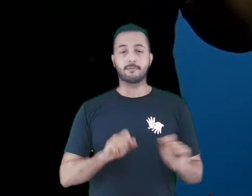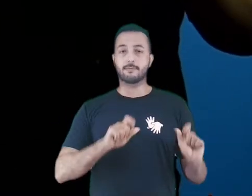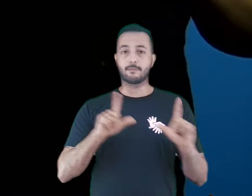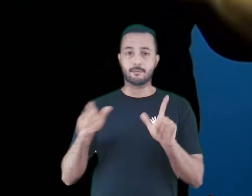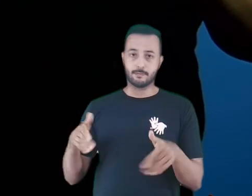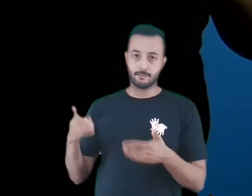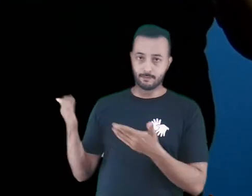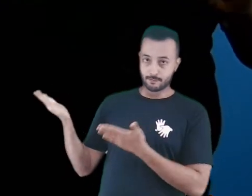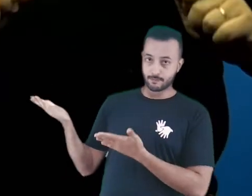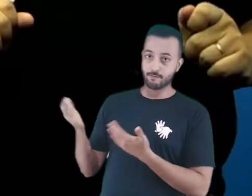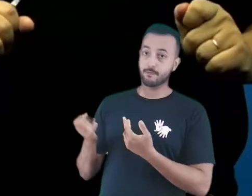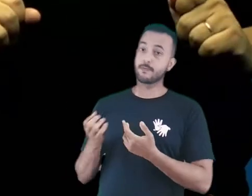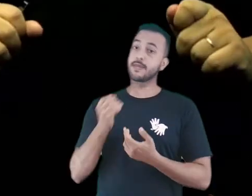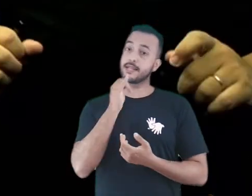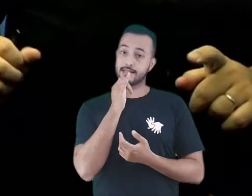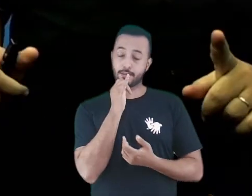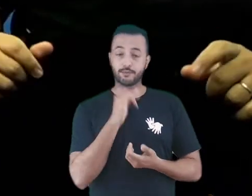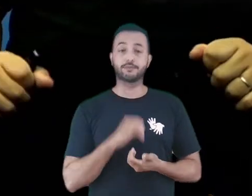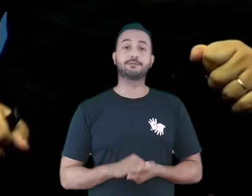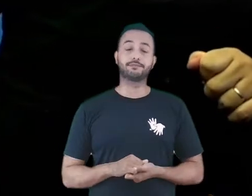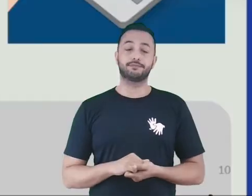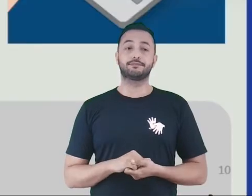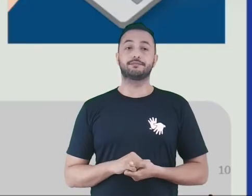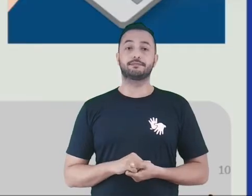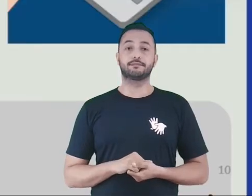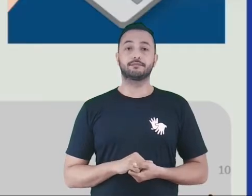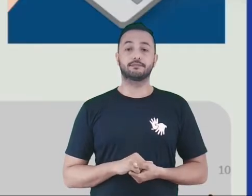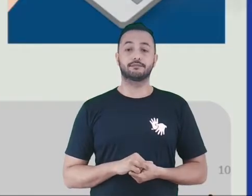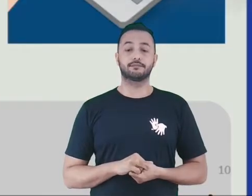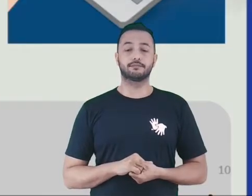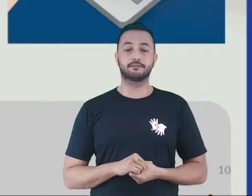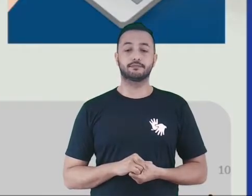tela alguns exemplos deles, gente. Vamos ver.